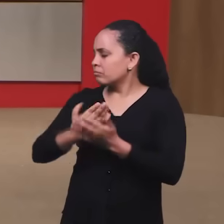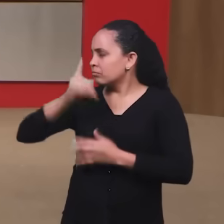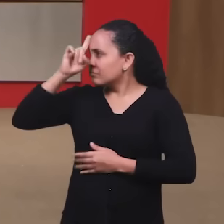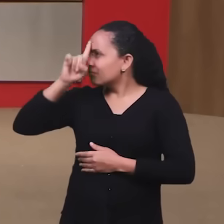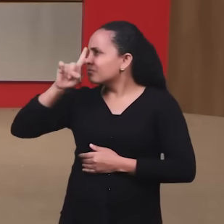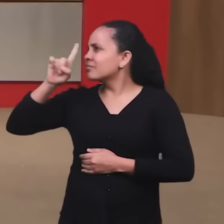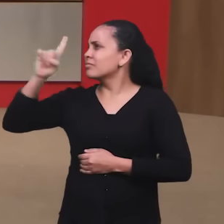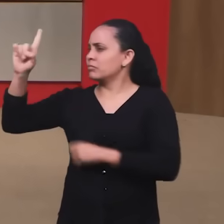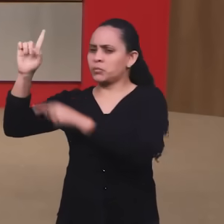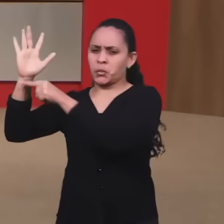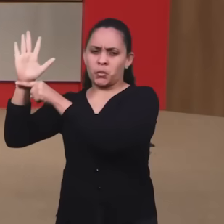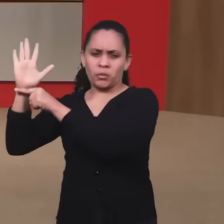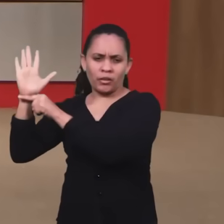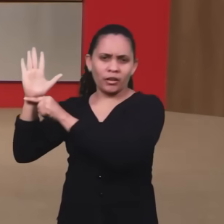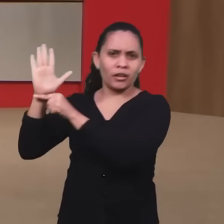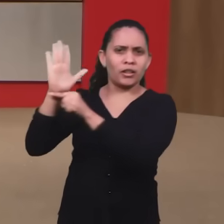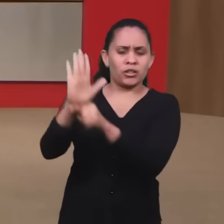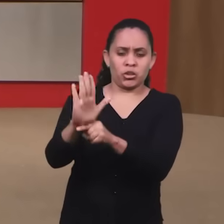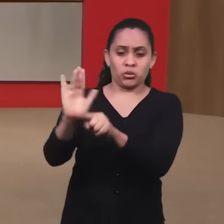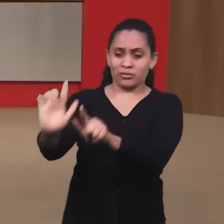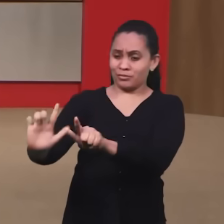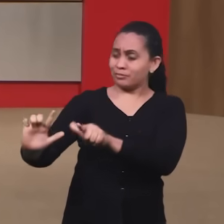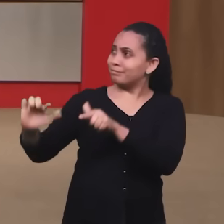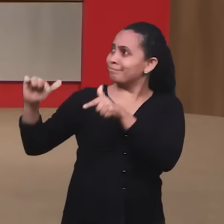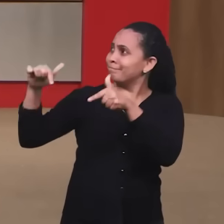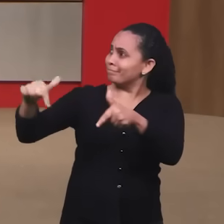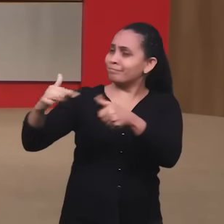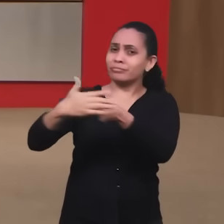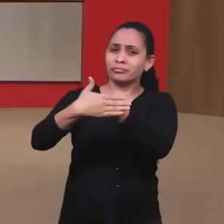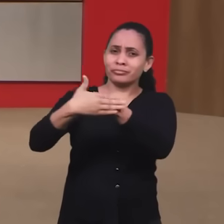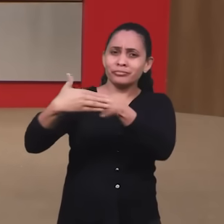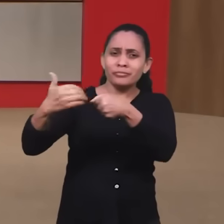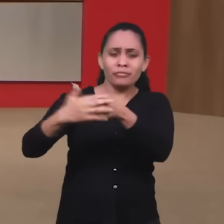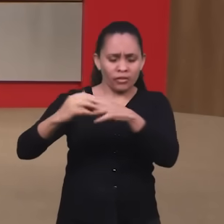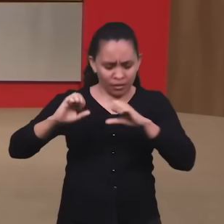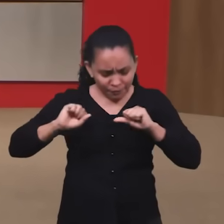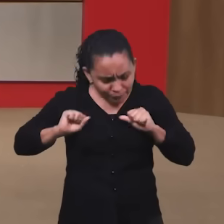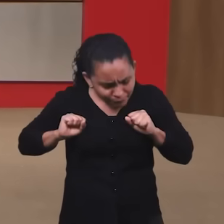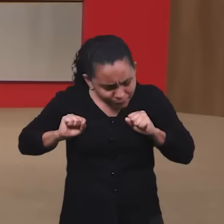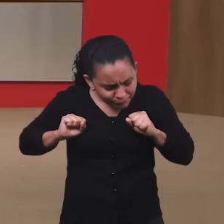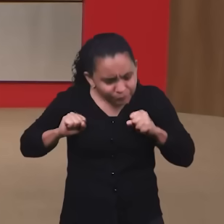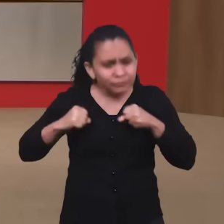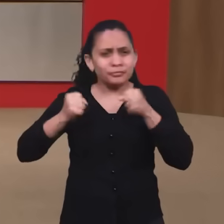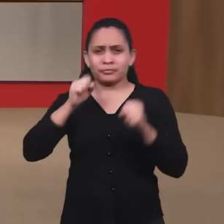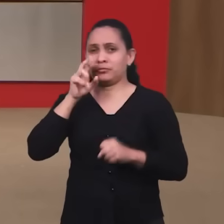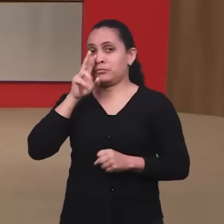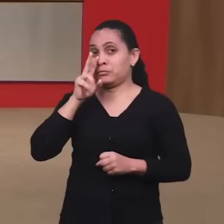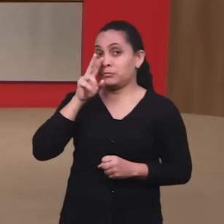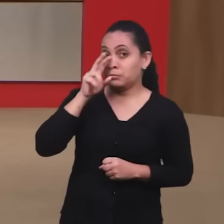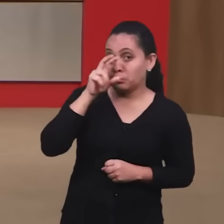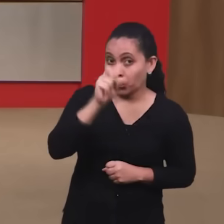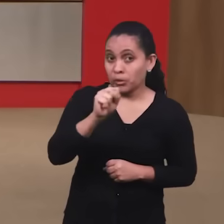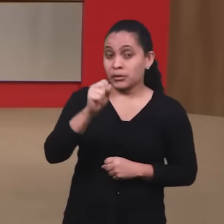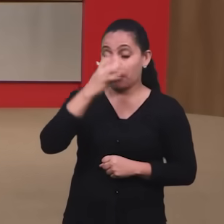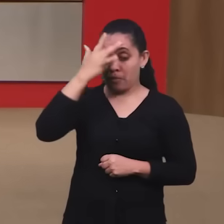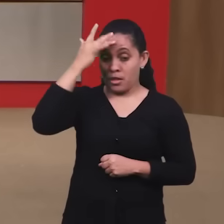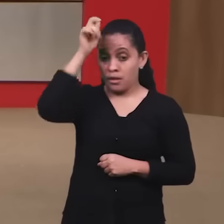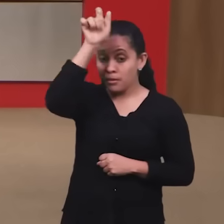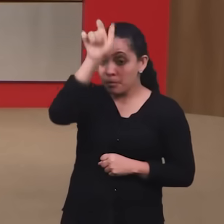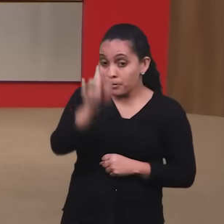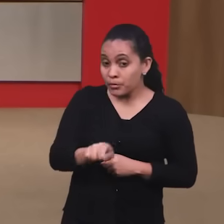Senhor envie o socorro, a providência, o consolo, a força, para que